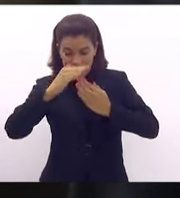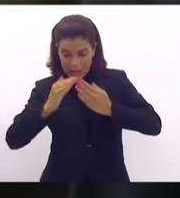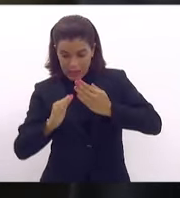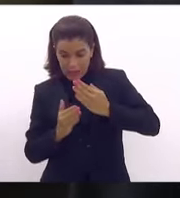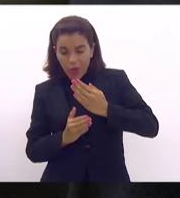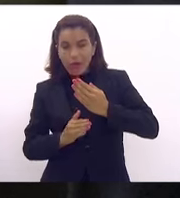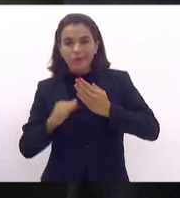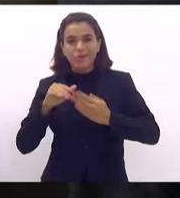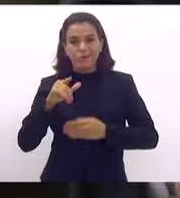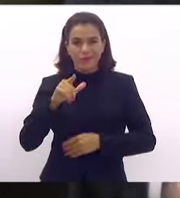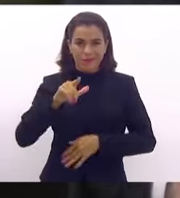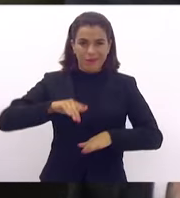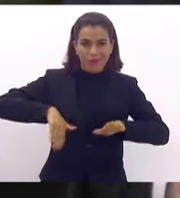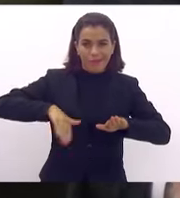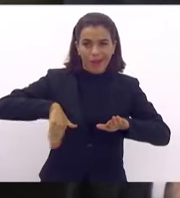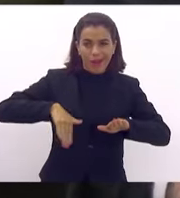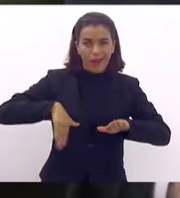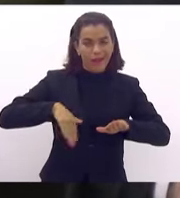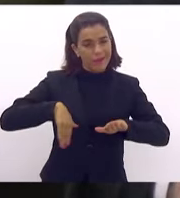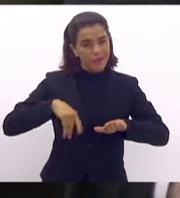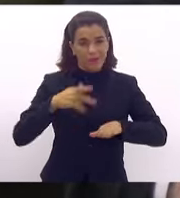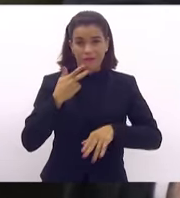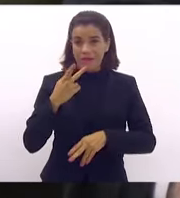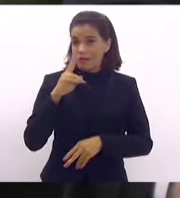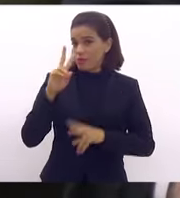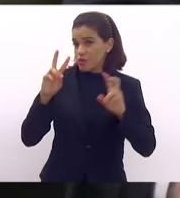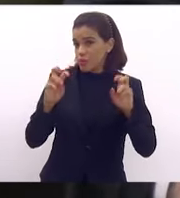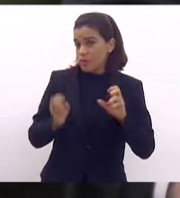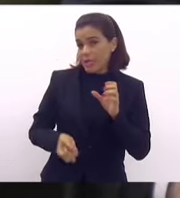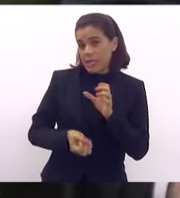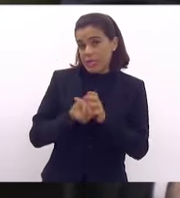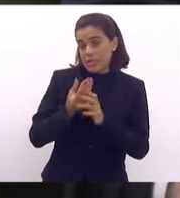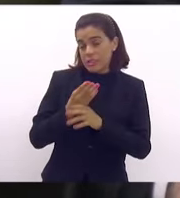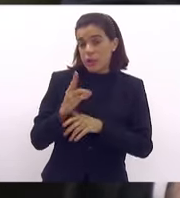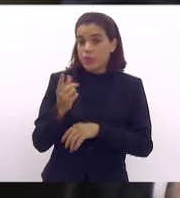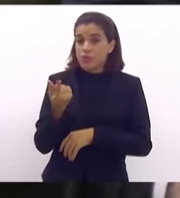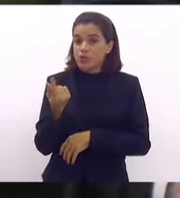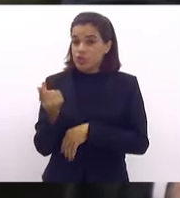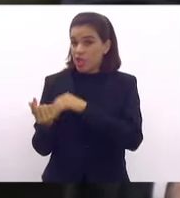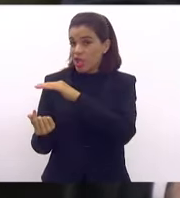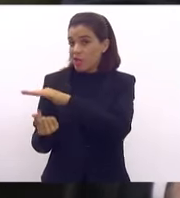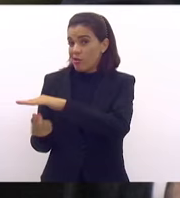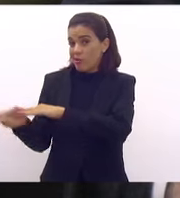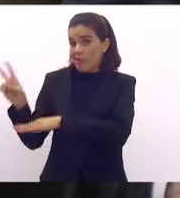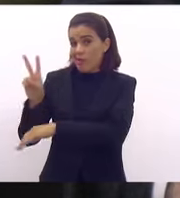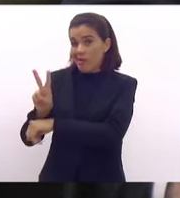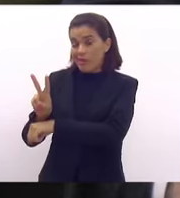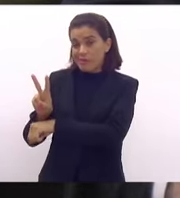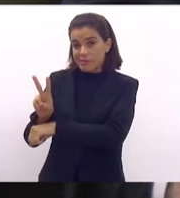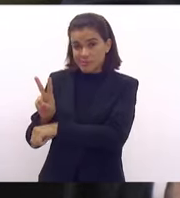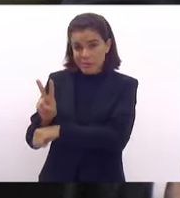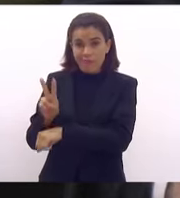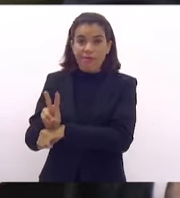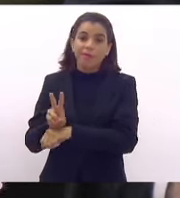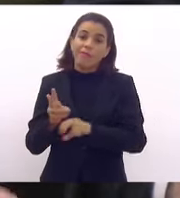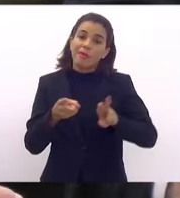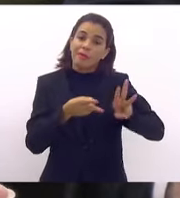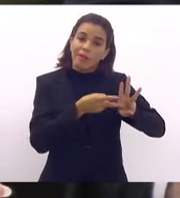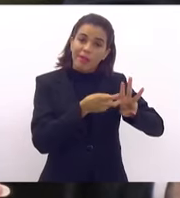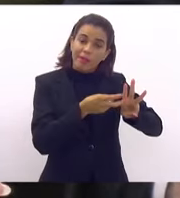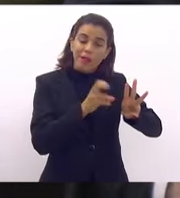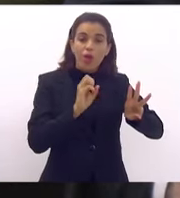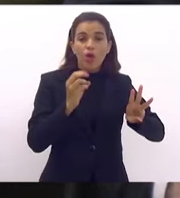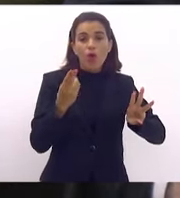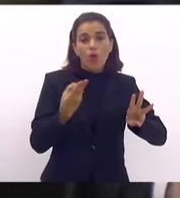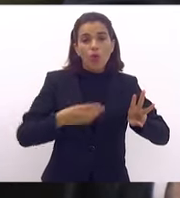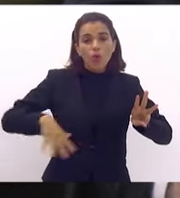25 municípios litorâneos, que fala de criação, por exemplo, de reserva cultural Caiçara, ou então de parque fluvial.